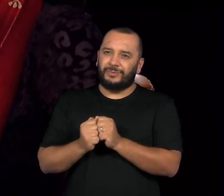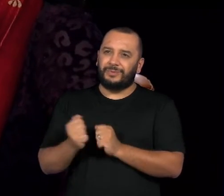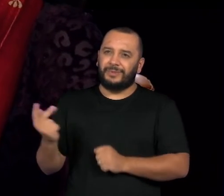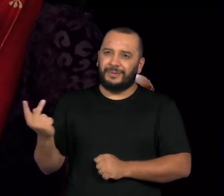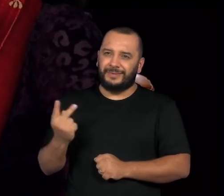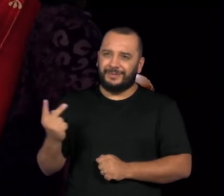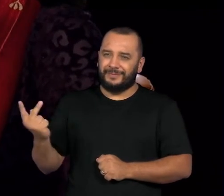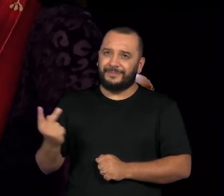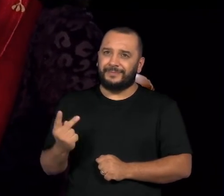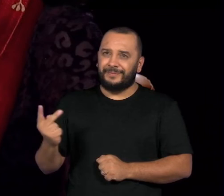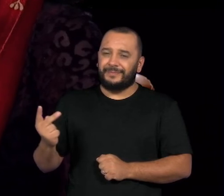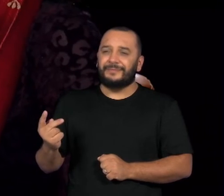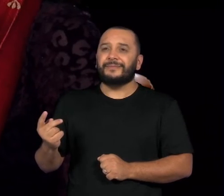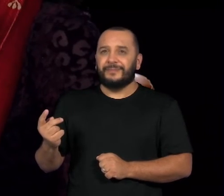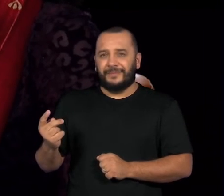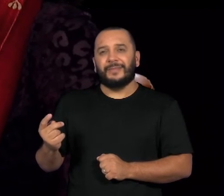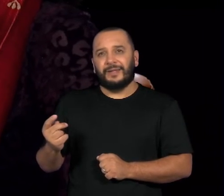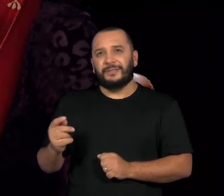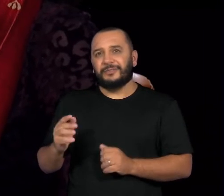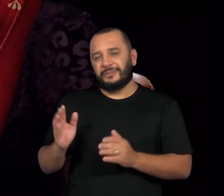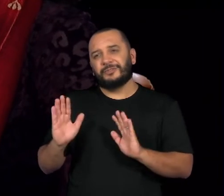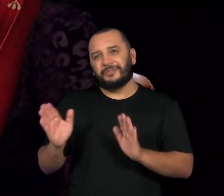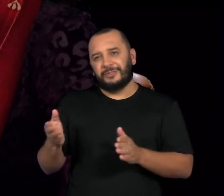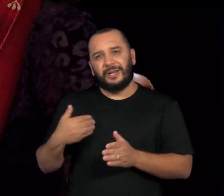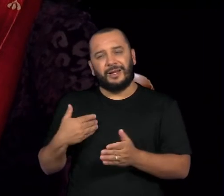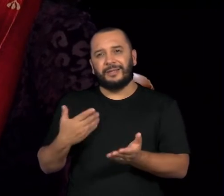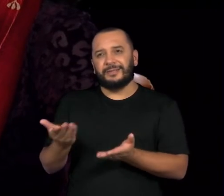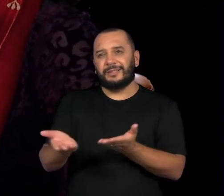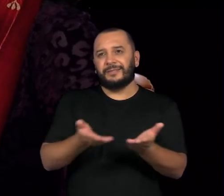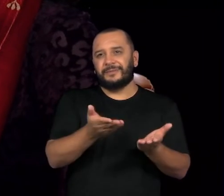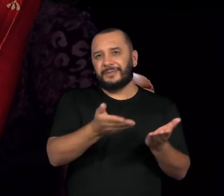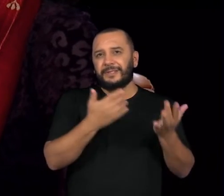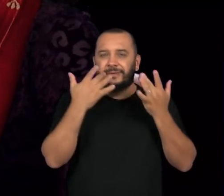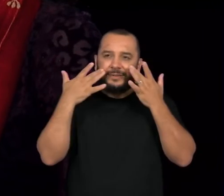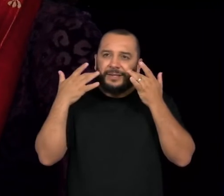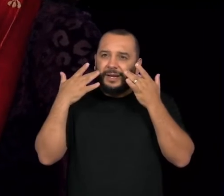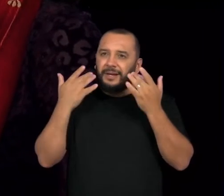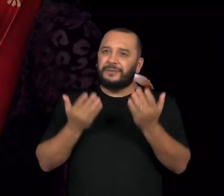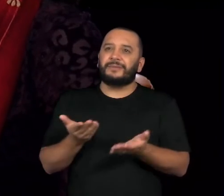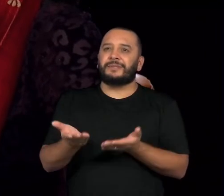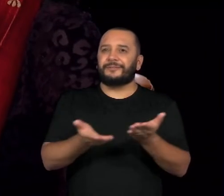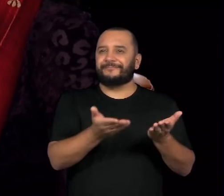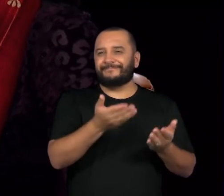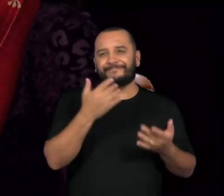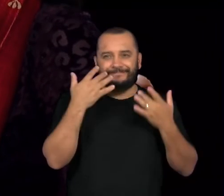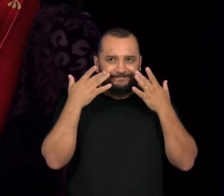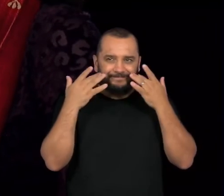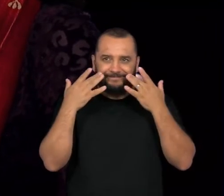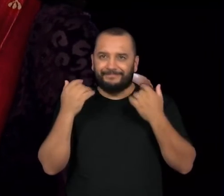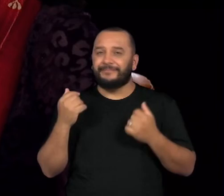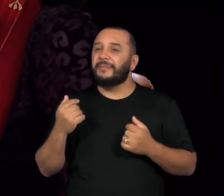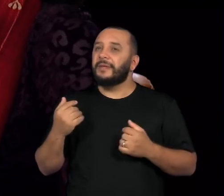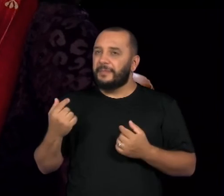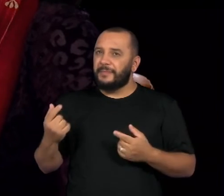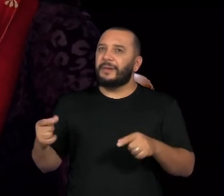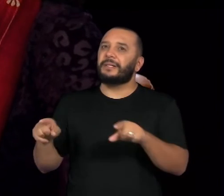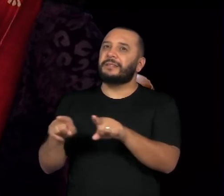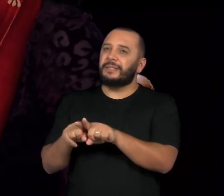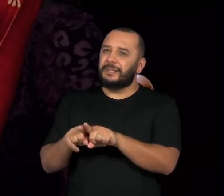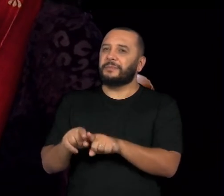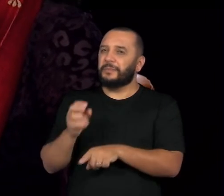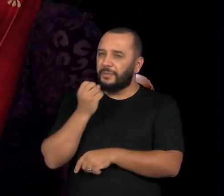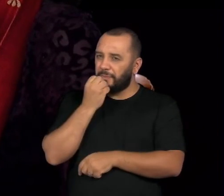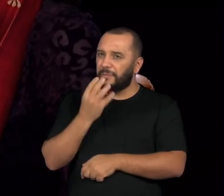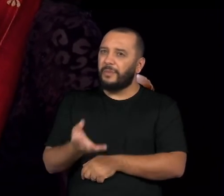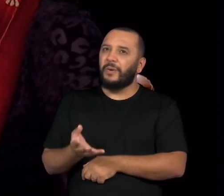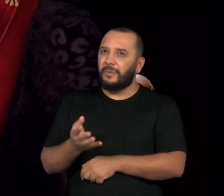conviveu vivendo para o teatro, né? Totalmente vivendo para o teatro. Então, também um parceiro muito sólido, a